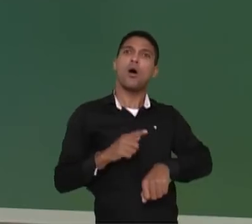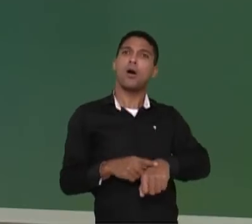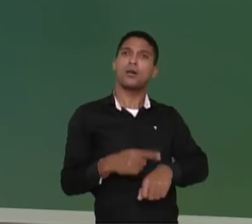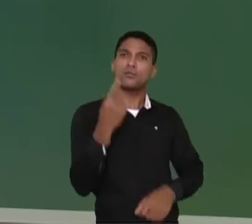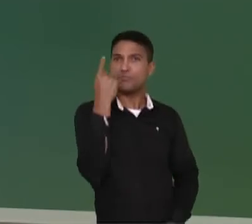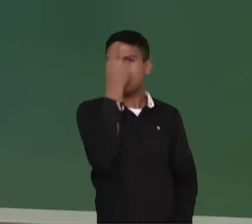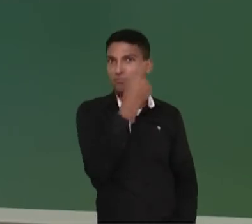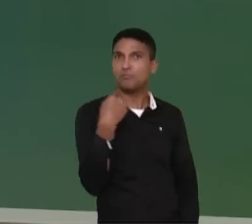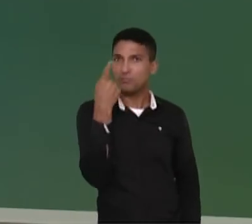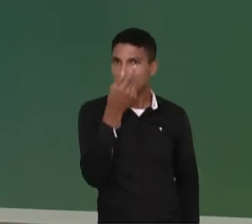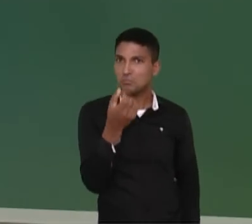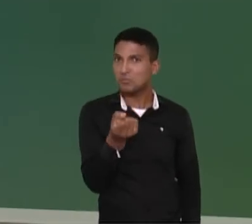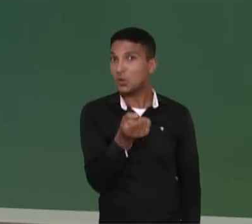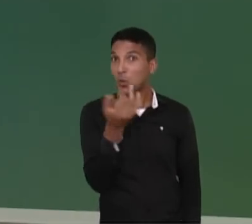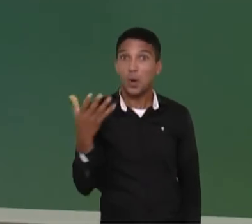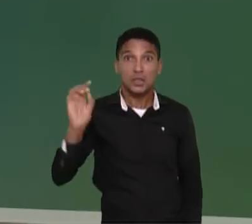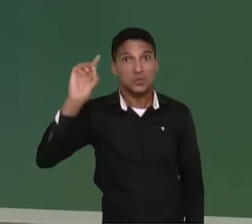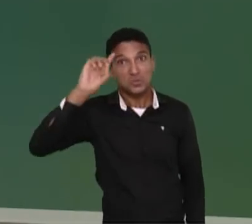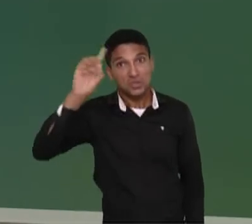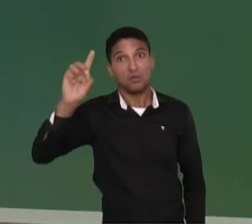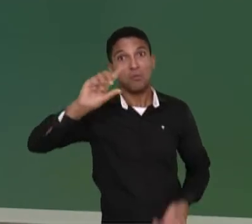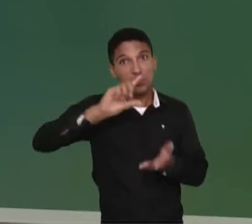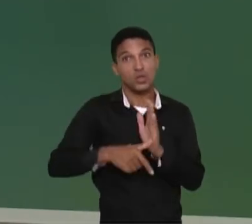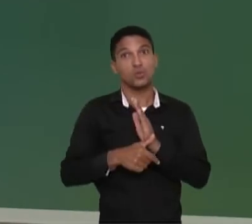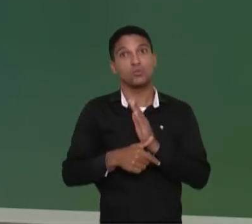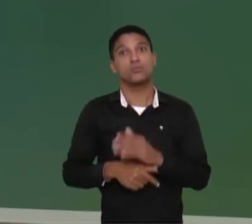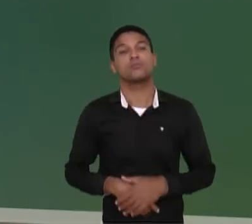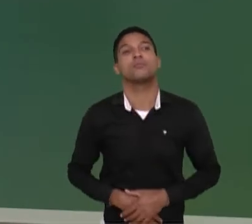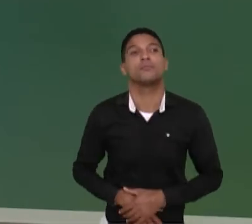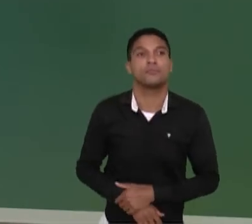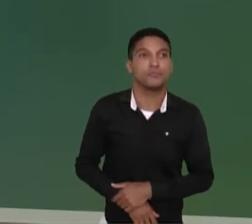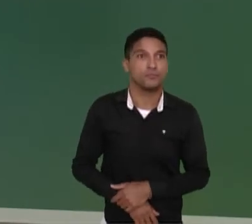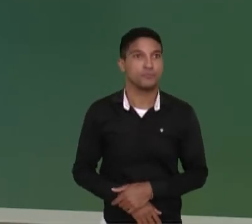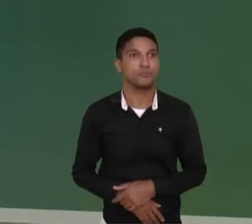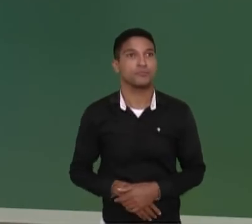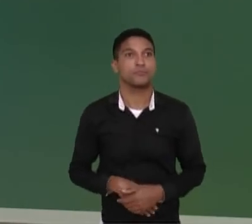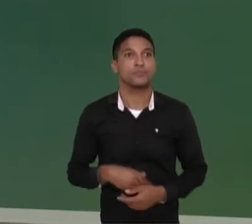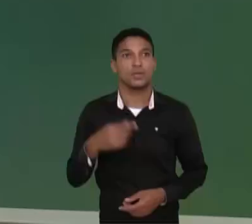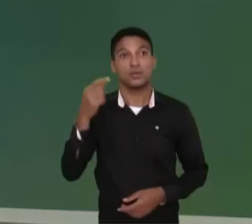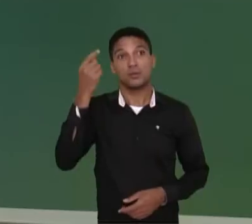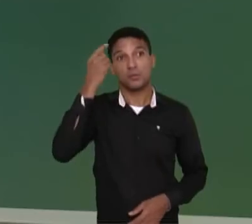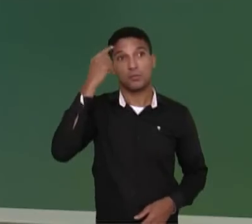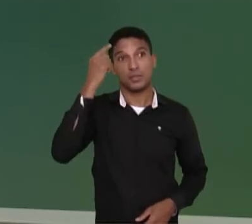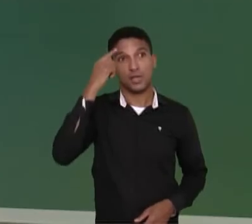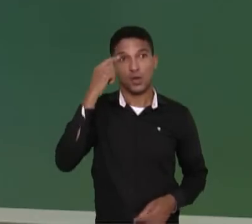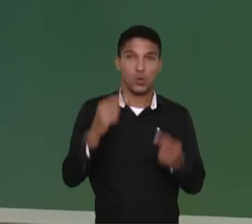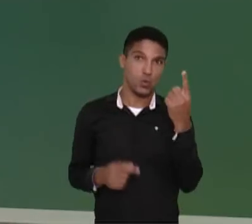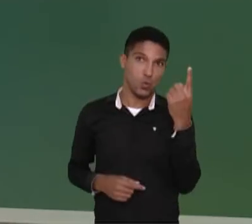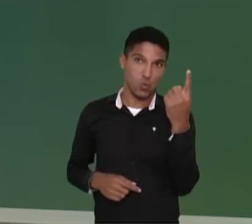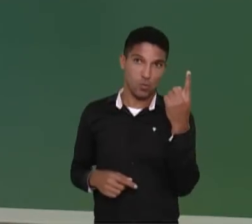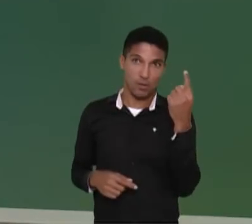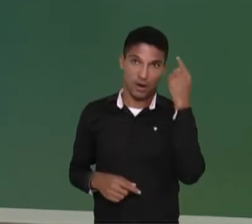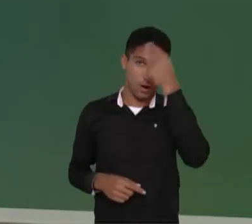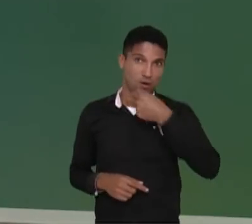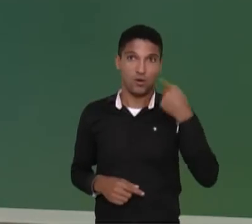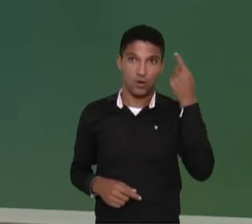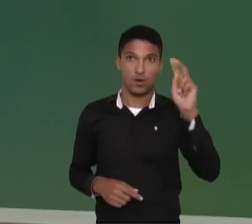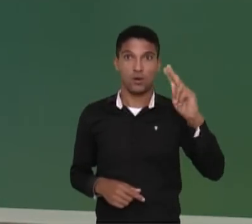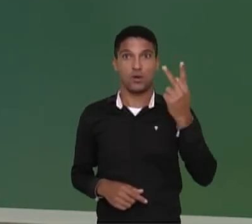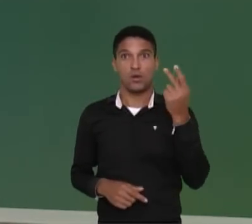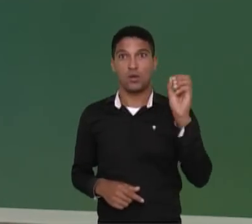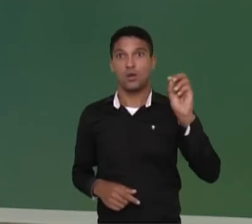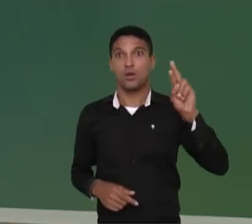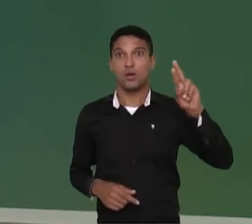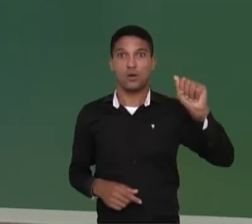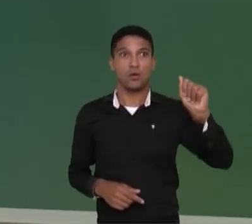sendo dada. Aqui está sendo dada minuto e aqui dia. Só que 1 hora foi o que o